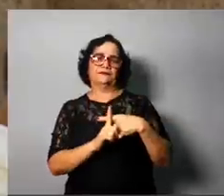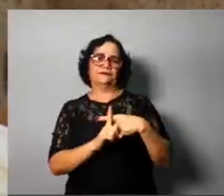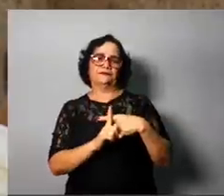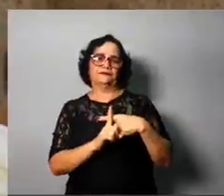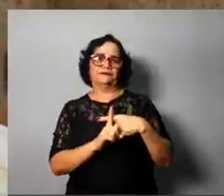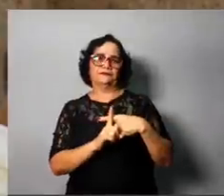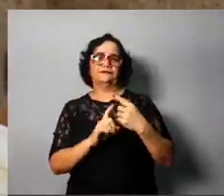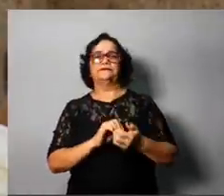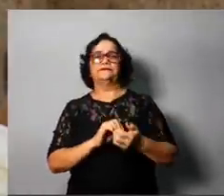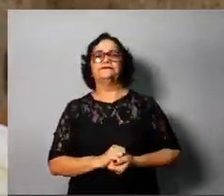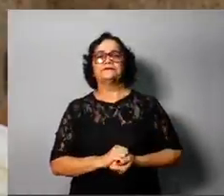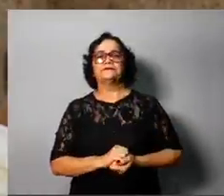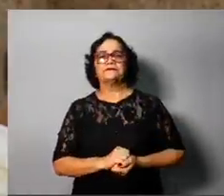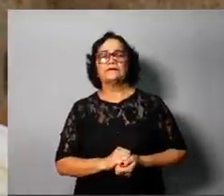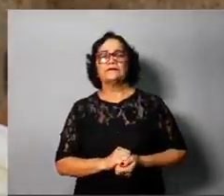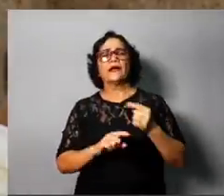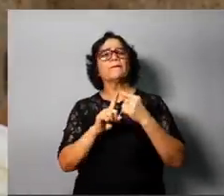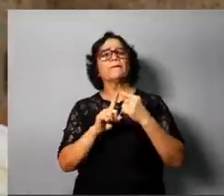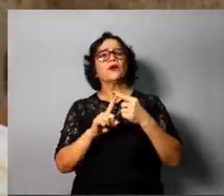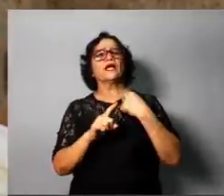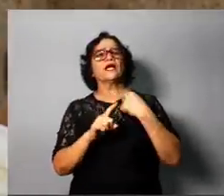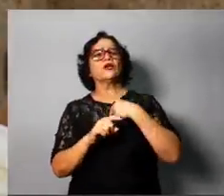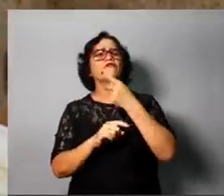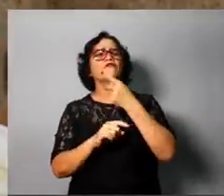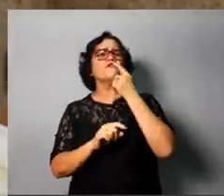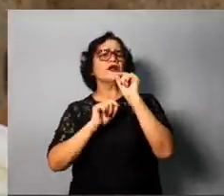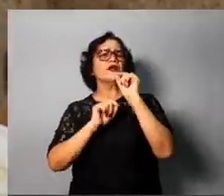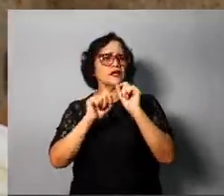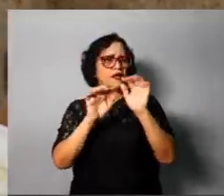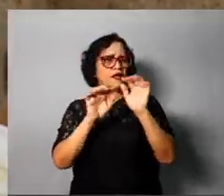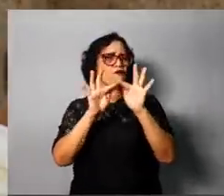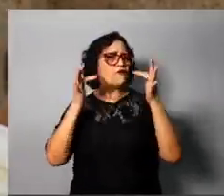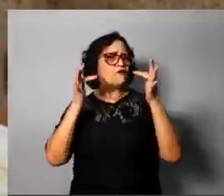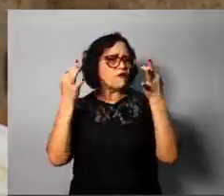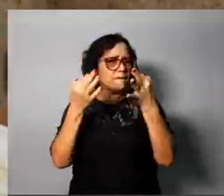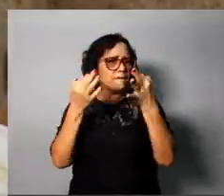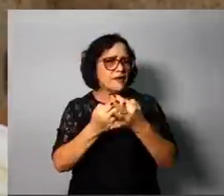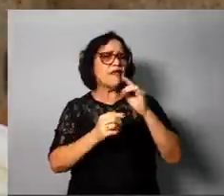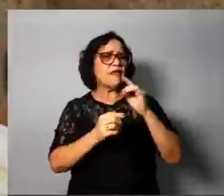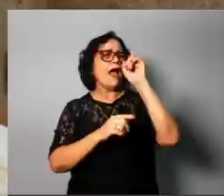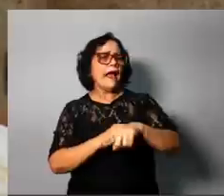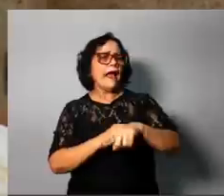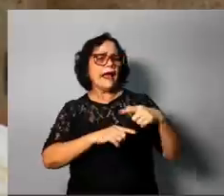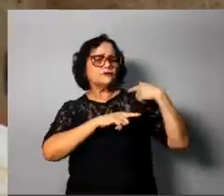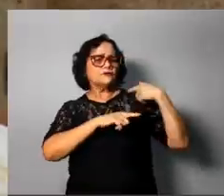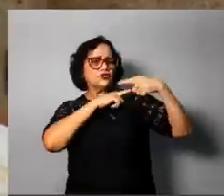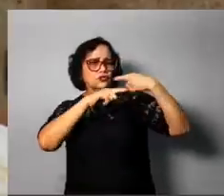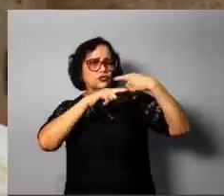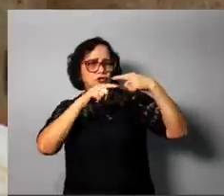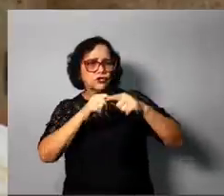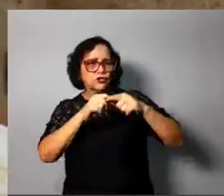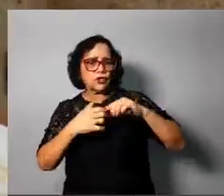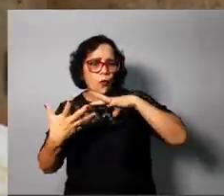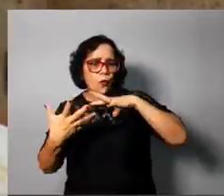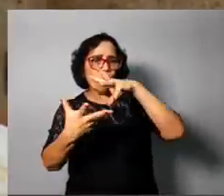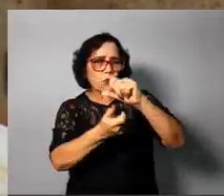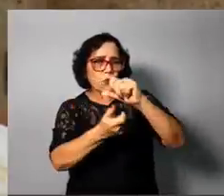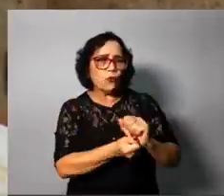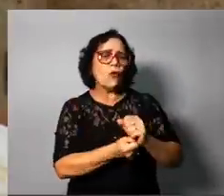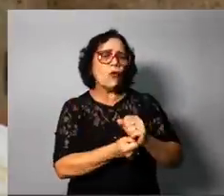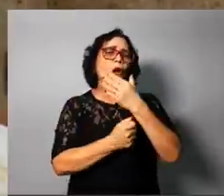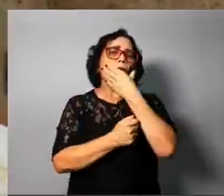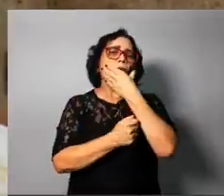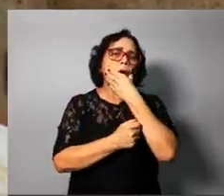Porque podemos dizer que a família é patrimônio de toda a humanidade. Todo homem e mulher um